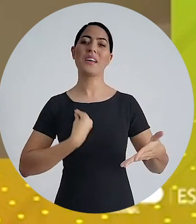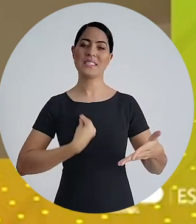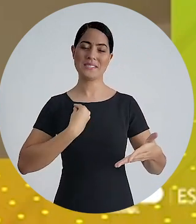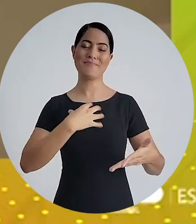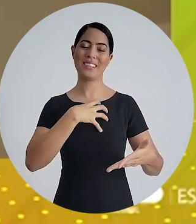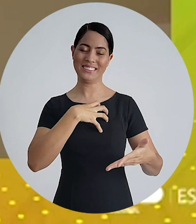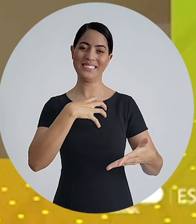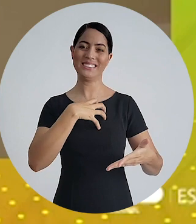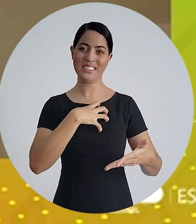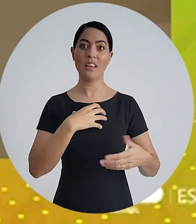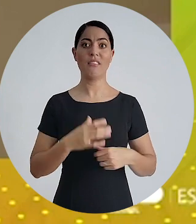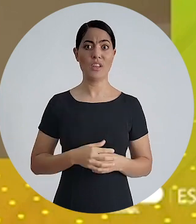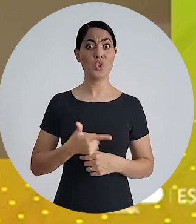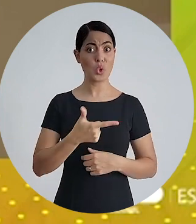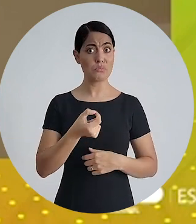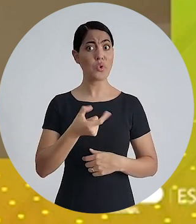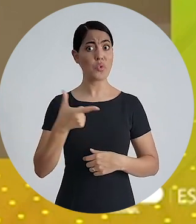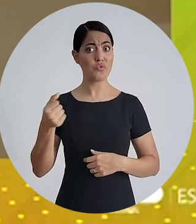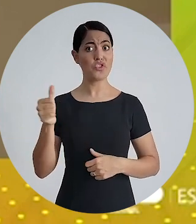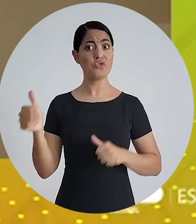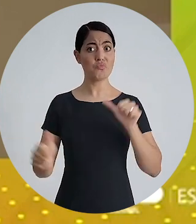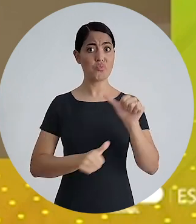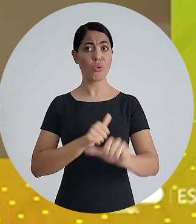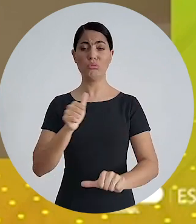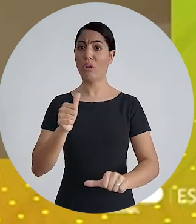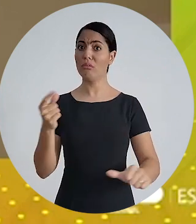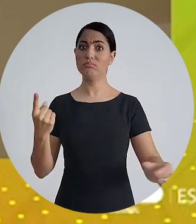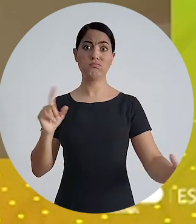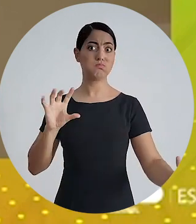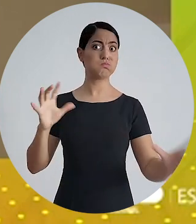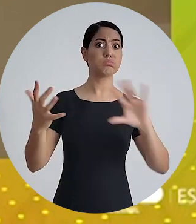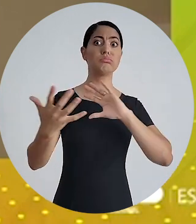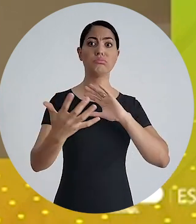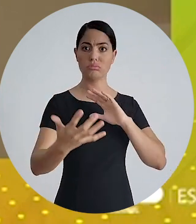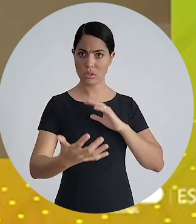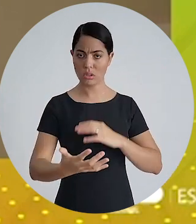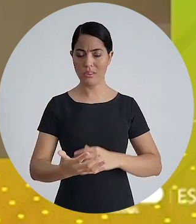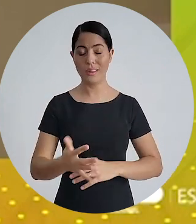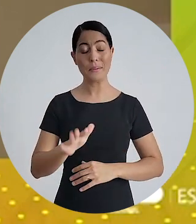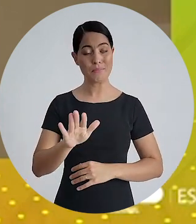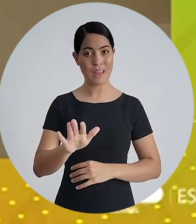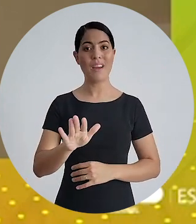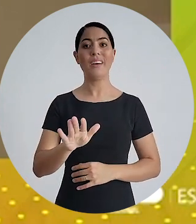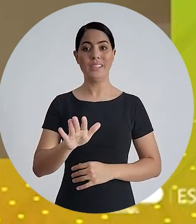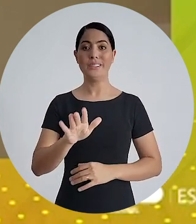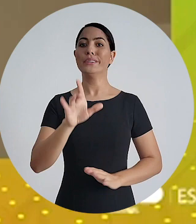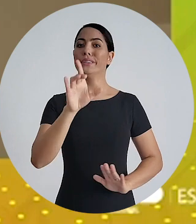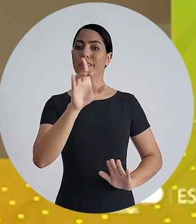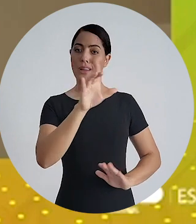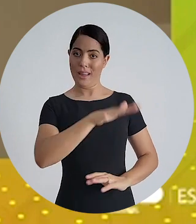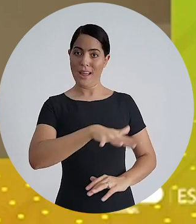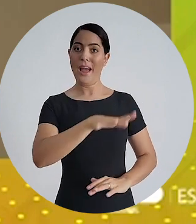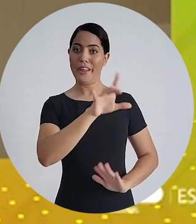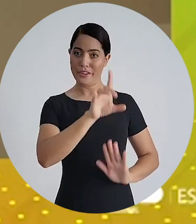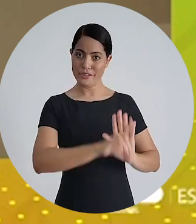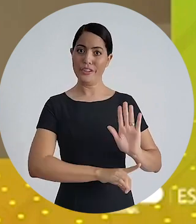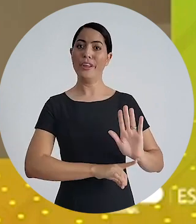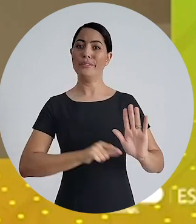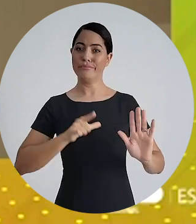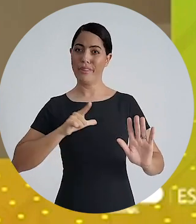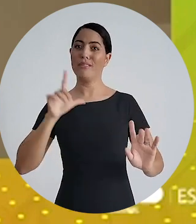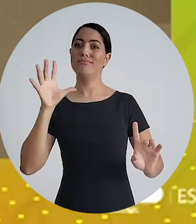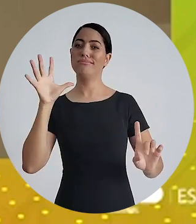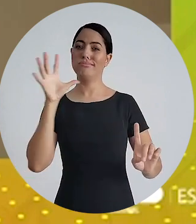fato, nós passamos por grandes revoluções que não deixaram de atingir, evidentemente, o